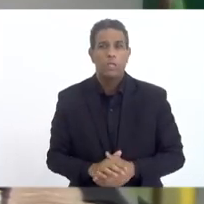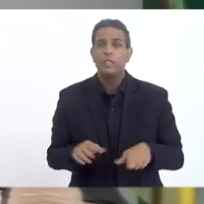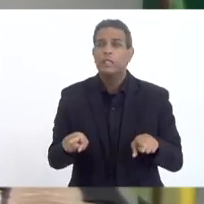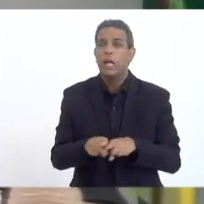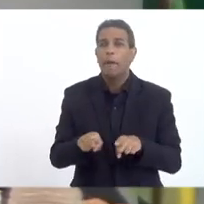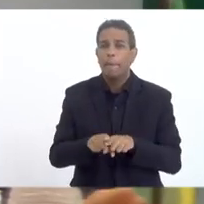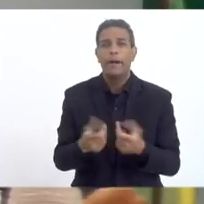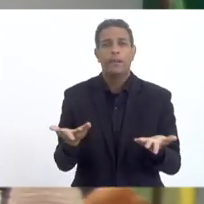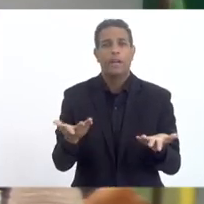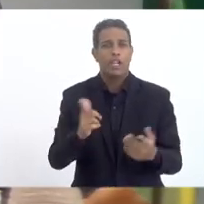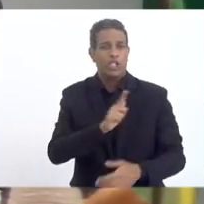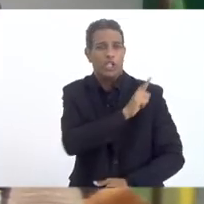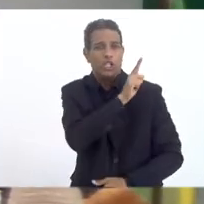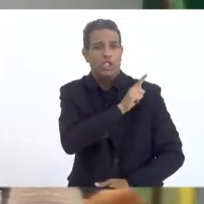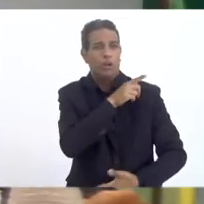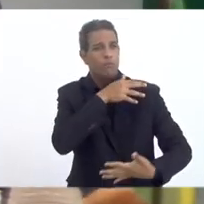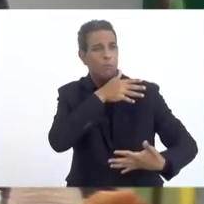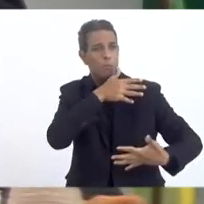da gestão.